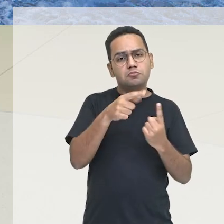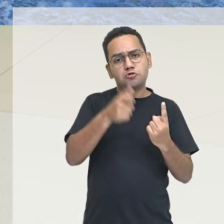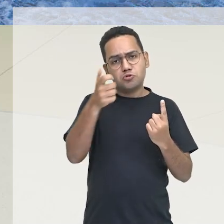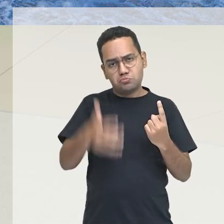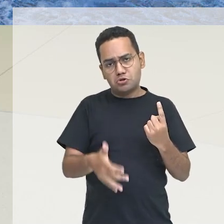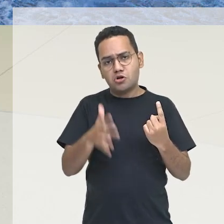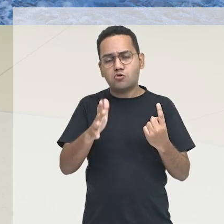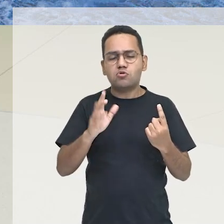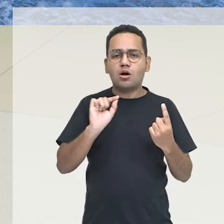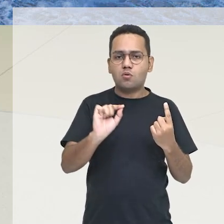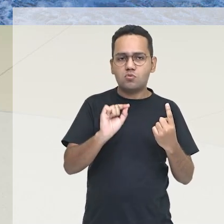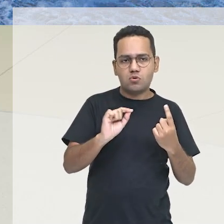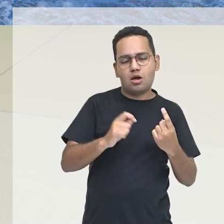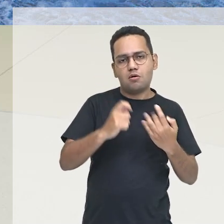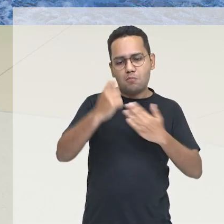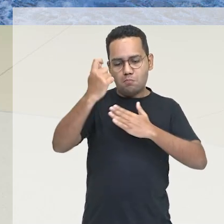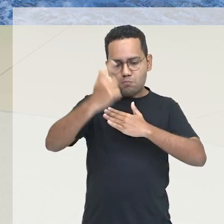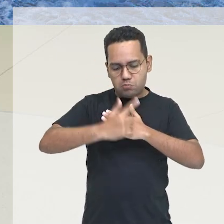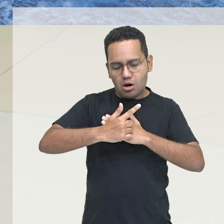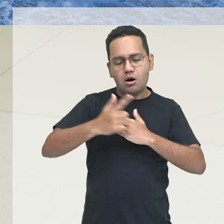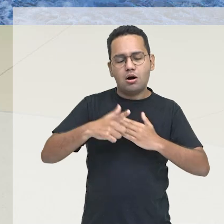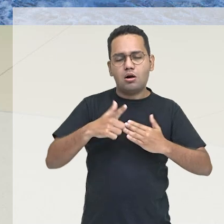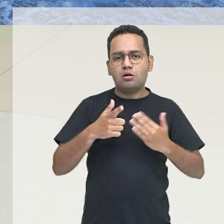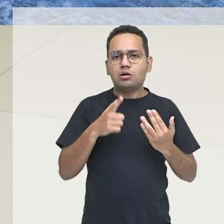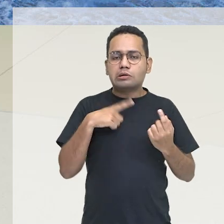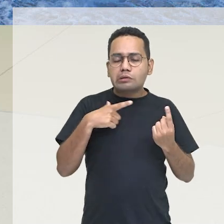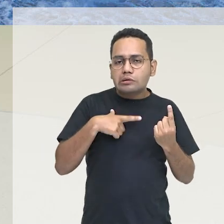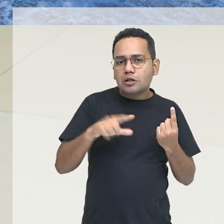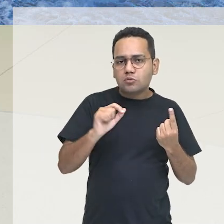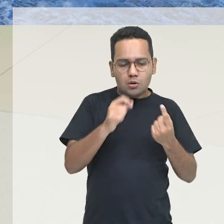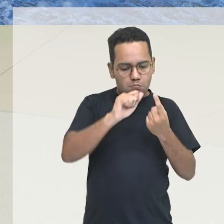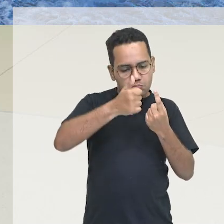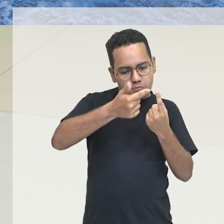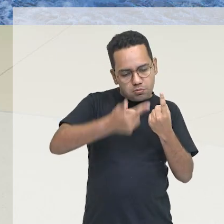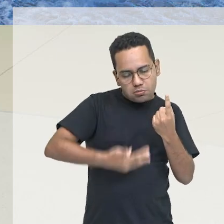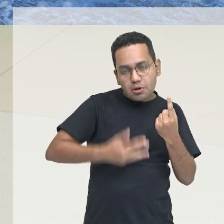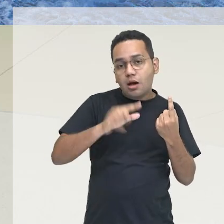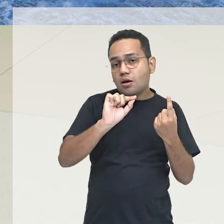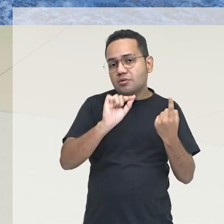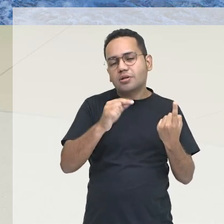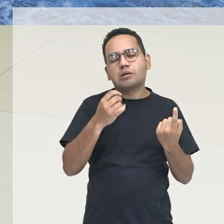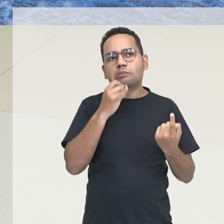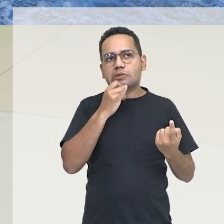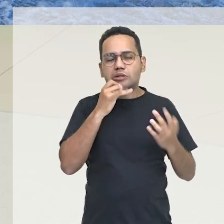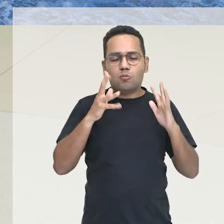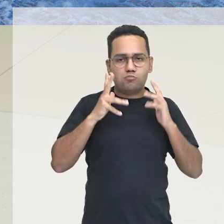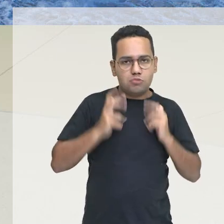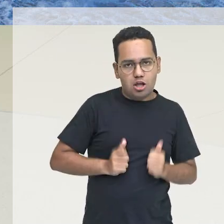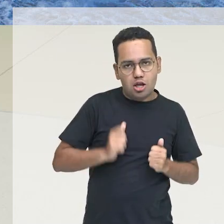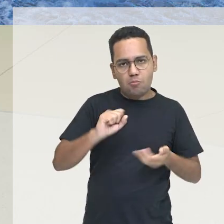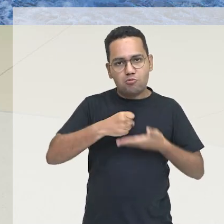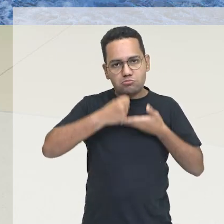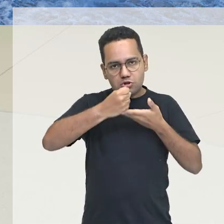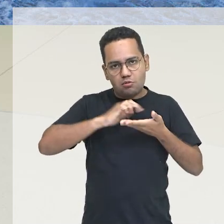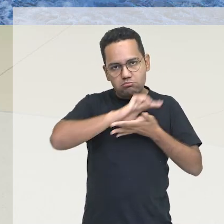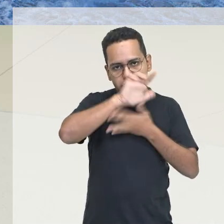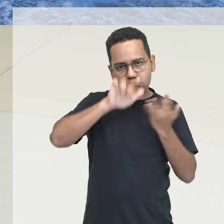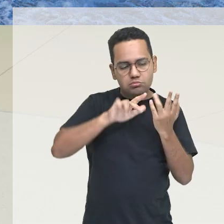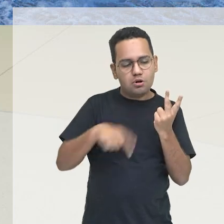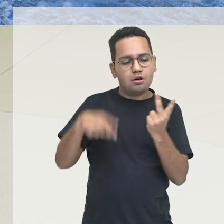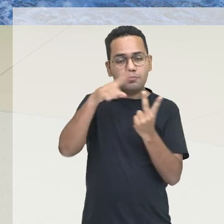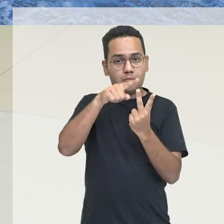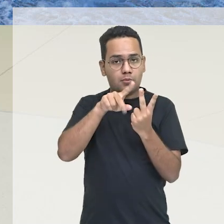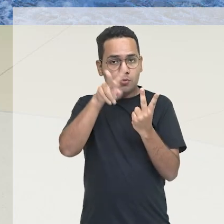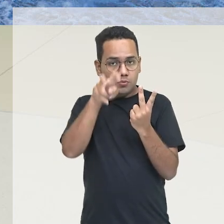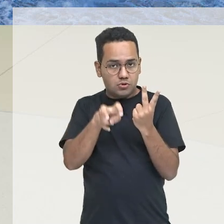agora, depois que eu já analisei esse tipo de energia, eu vou analisar com você agora os seus